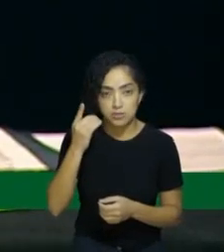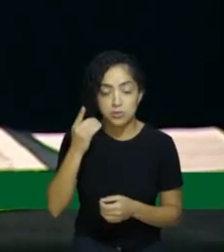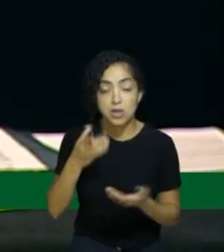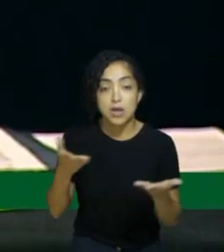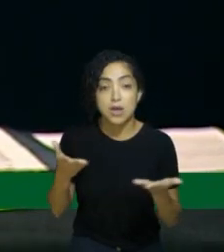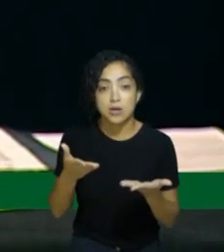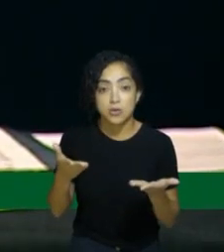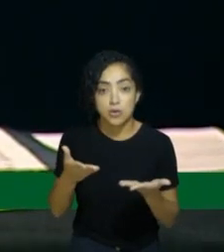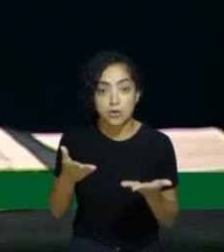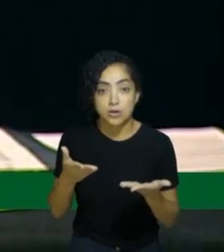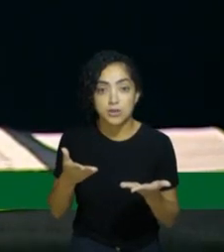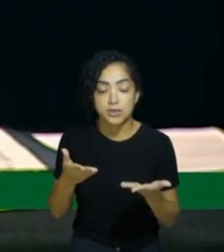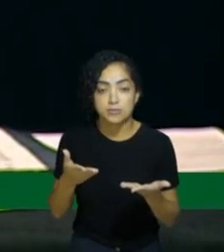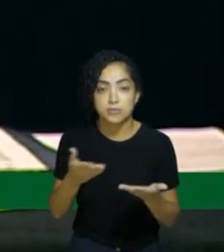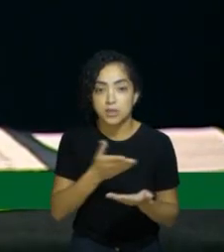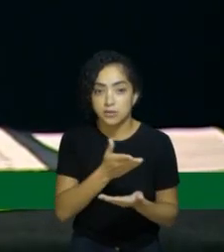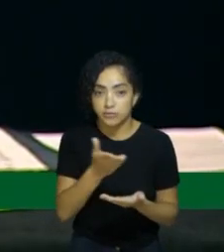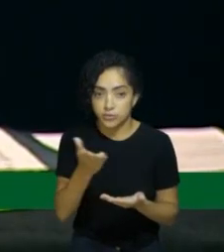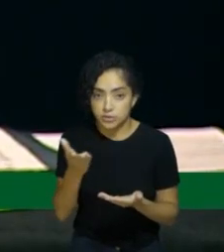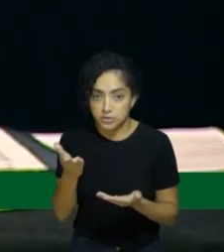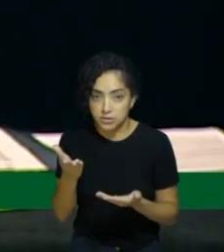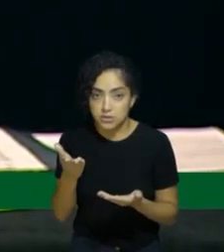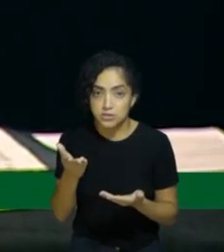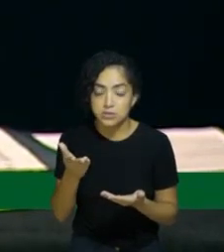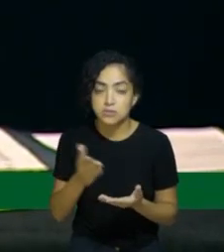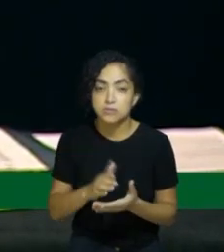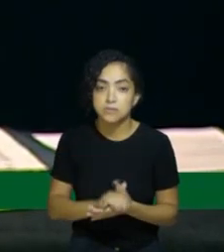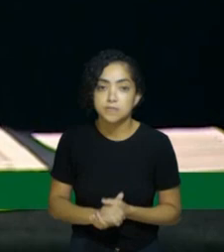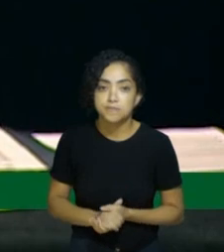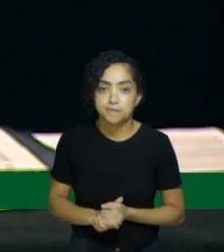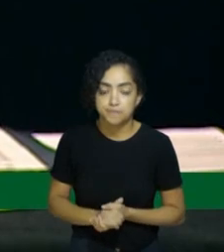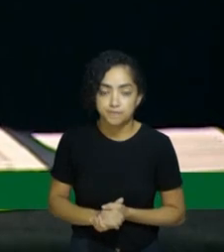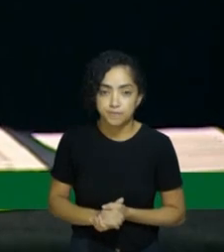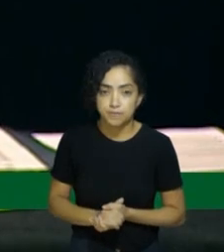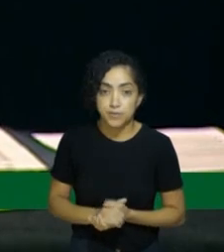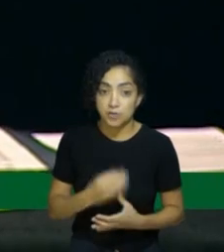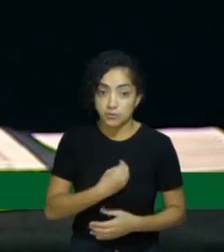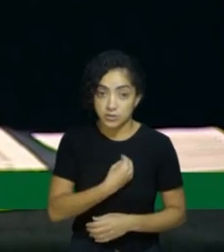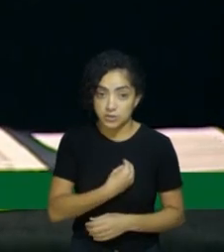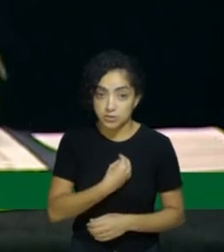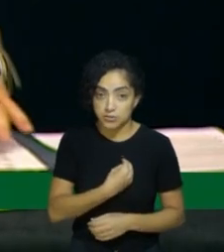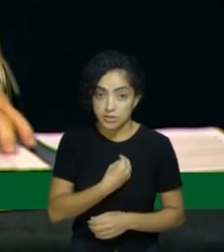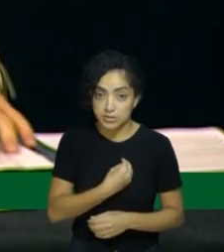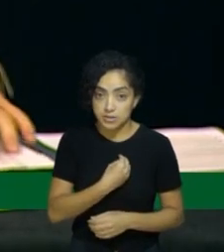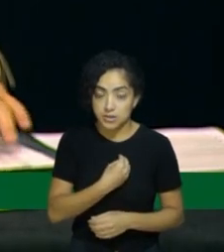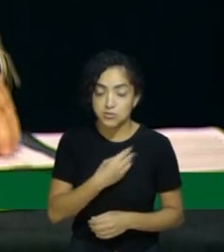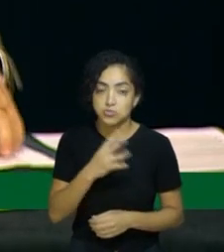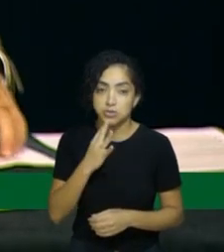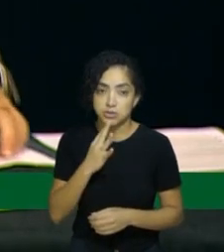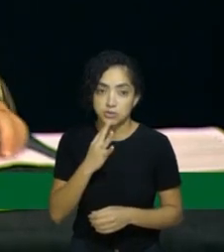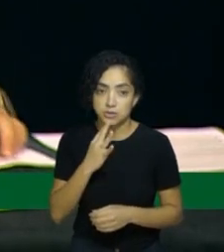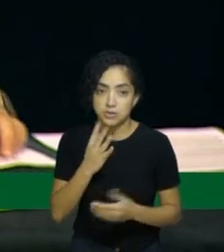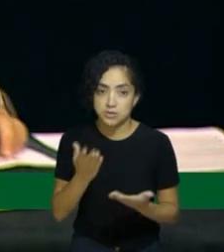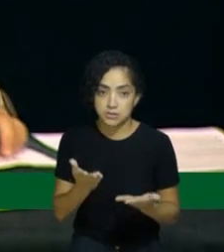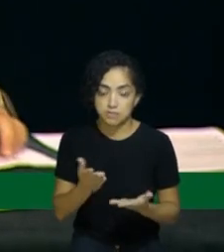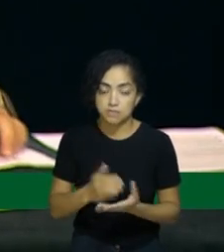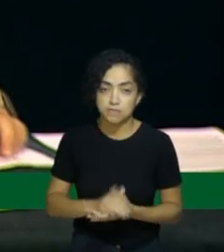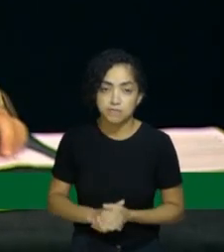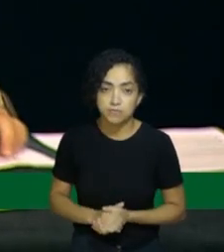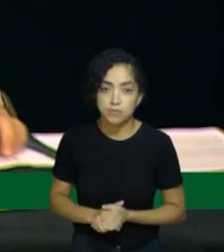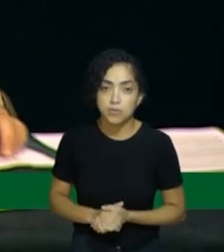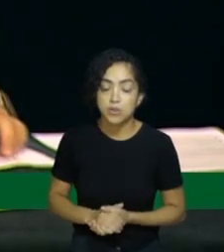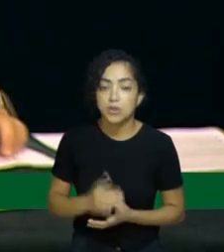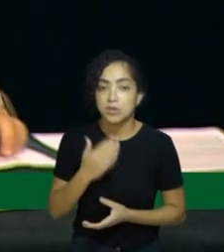apresentar os senhores e as senhoras deputados para que o público que está presente possa conhecê-los aí eu